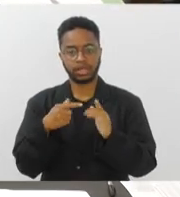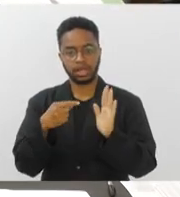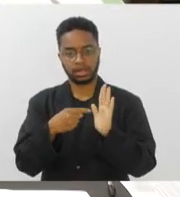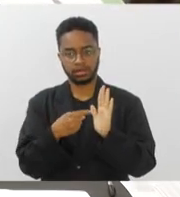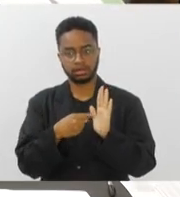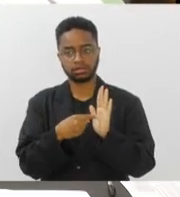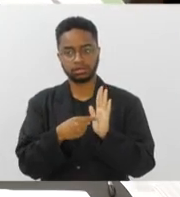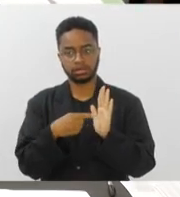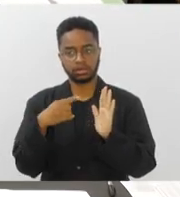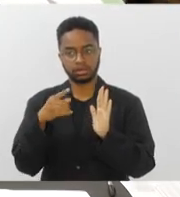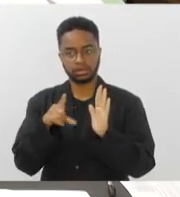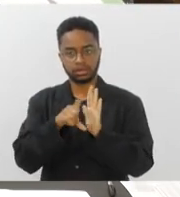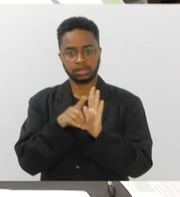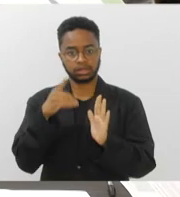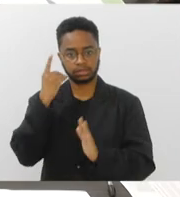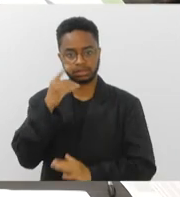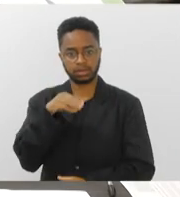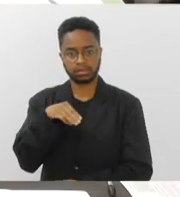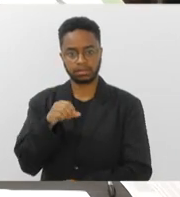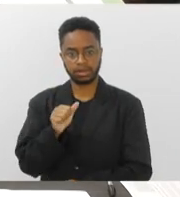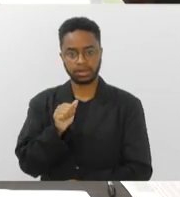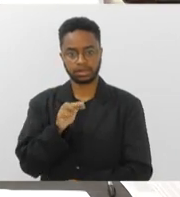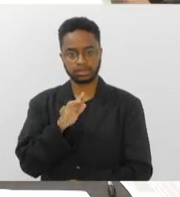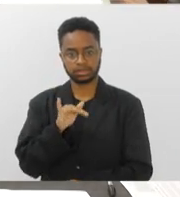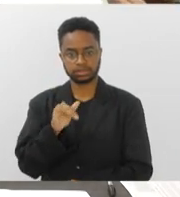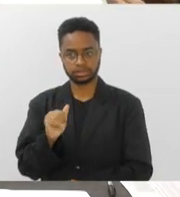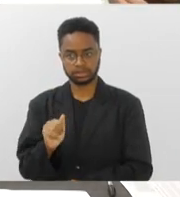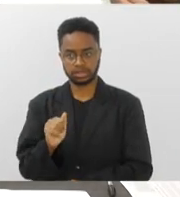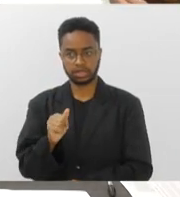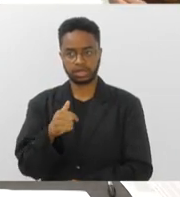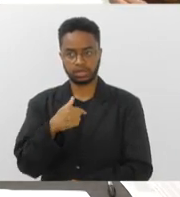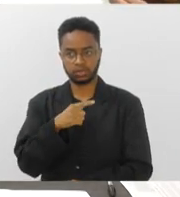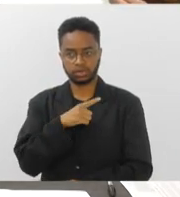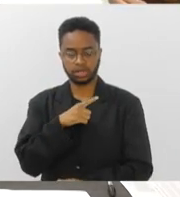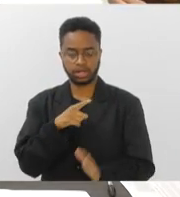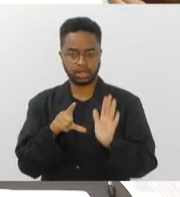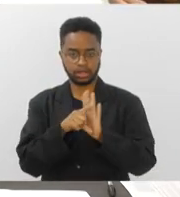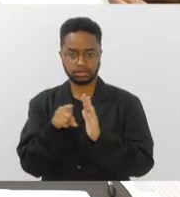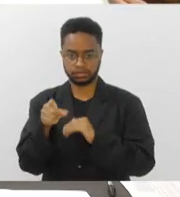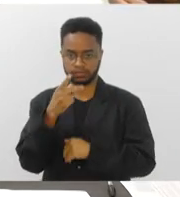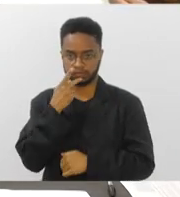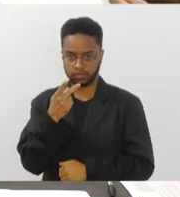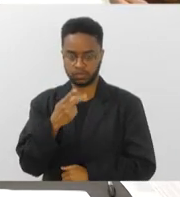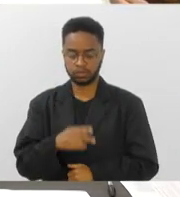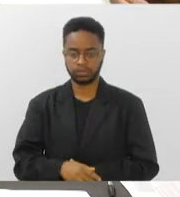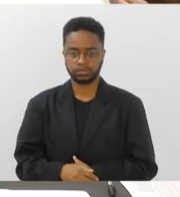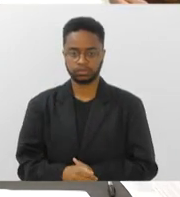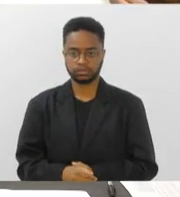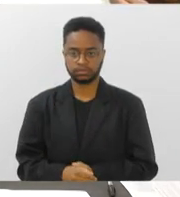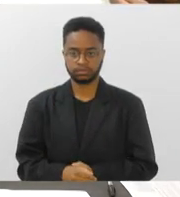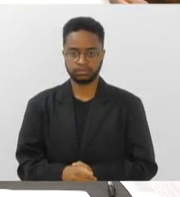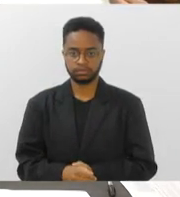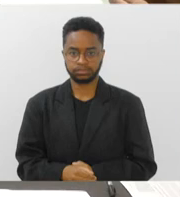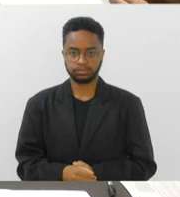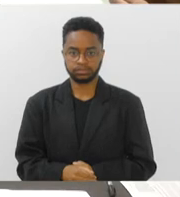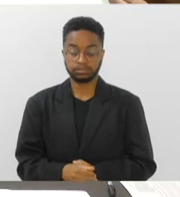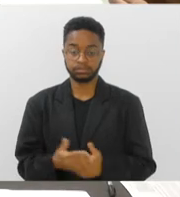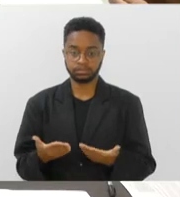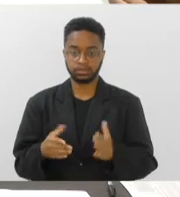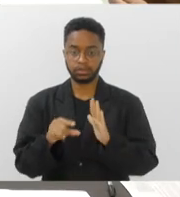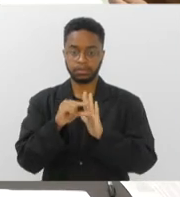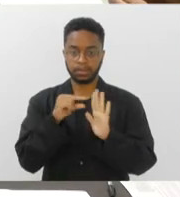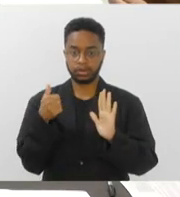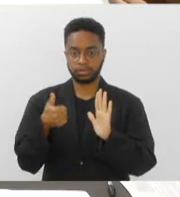o da deputada Amorim, Márcia Giovanni. Eu estou com a lei que Vossa Excelência mencionou. E no